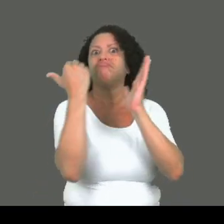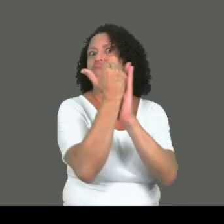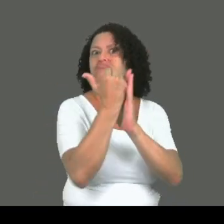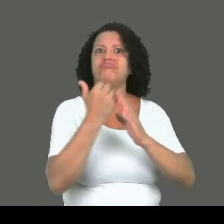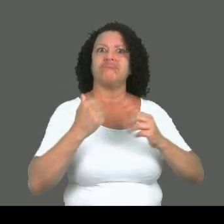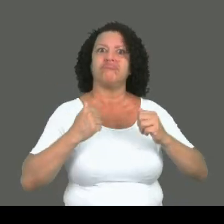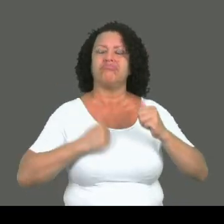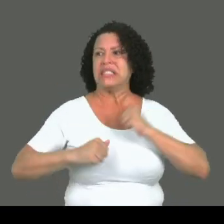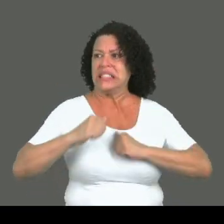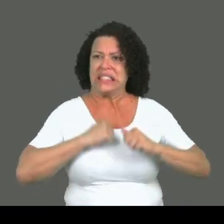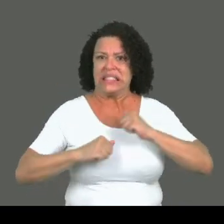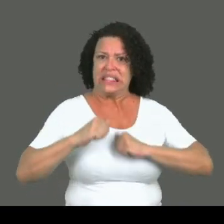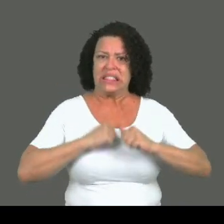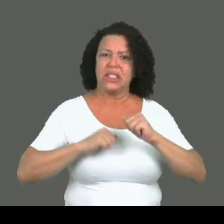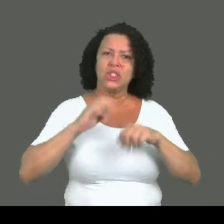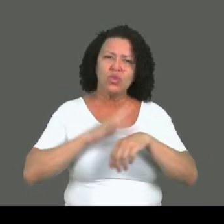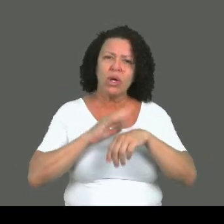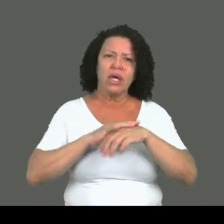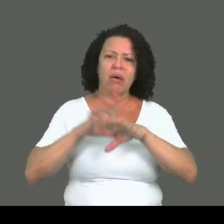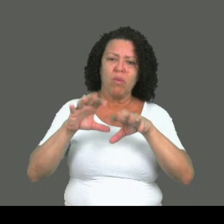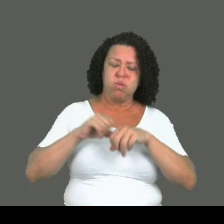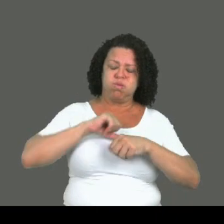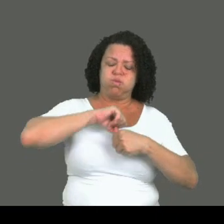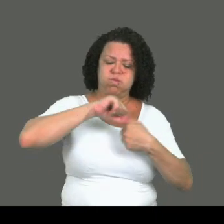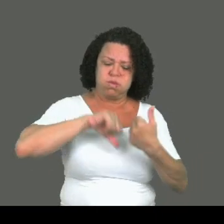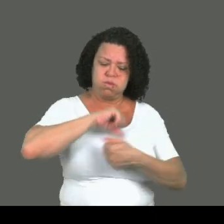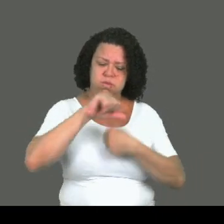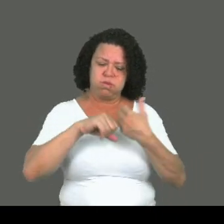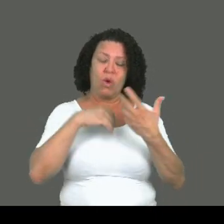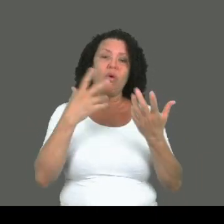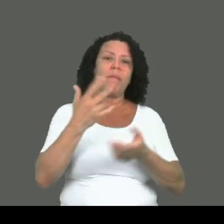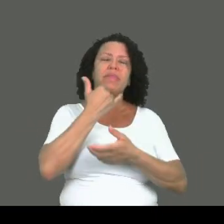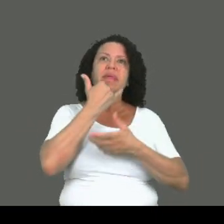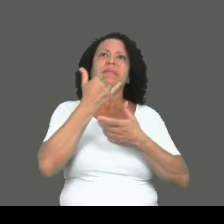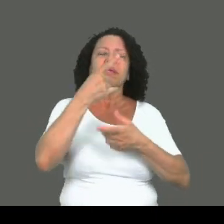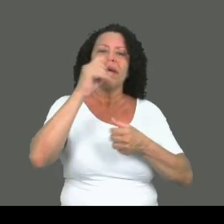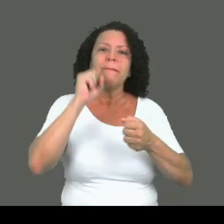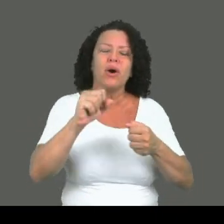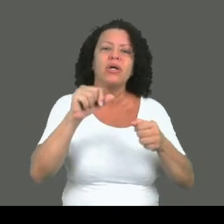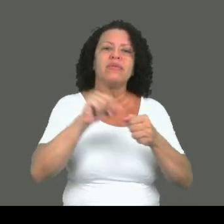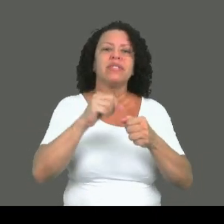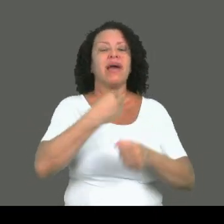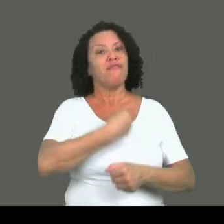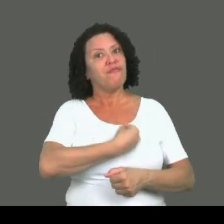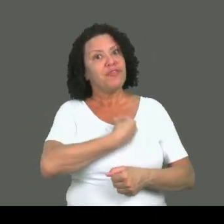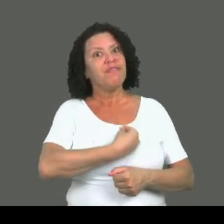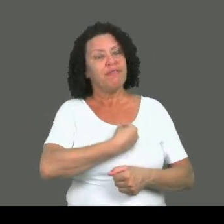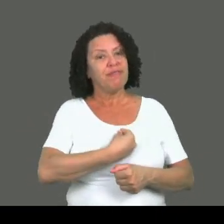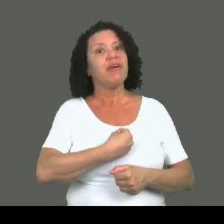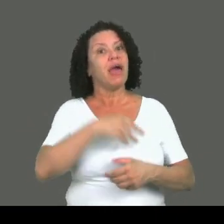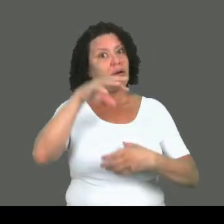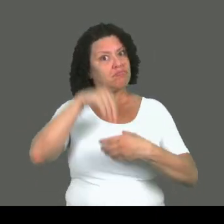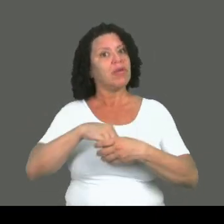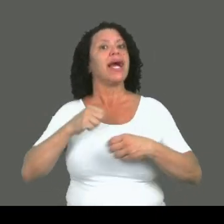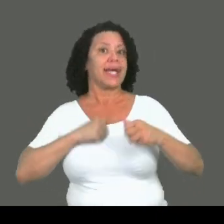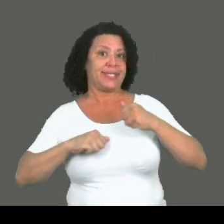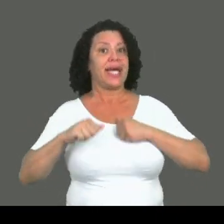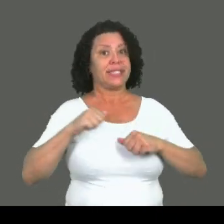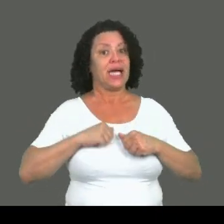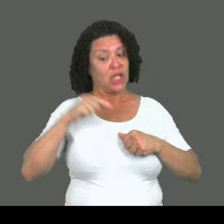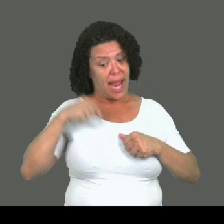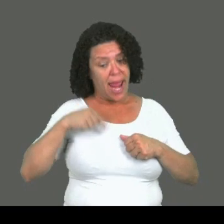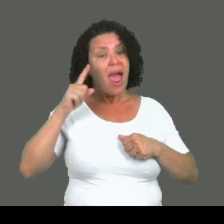ansiedade patológica, né? Como é que a gente pode, de repente, conviver com a ansiedade, já que isso é algo